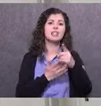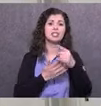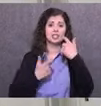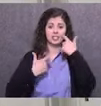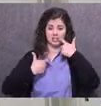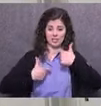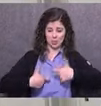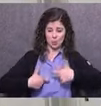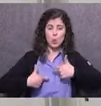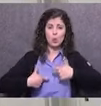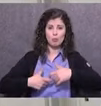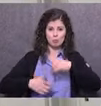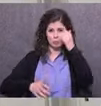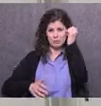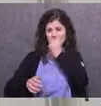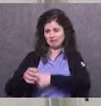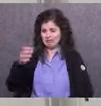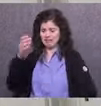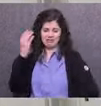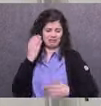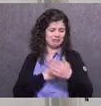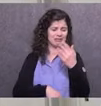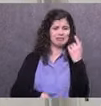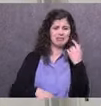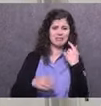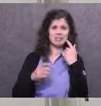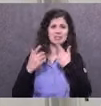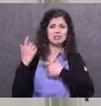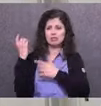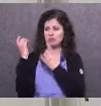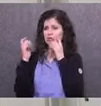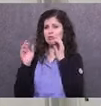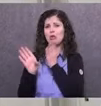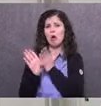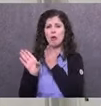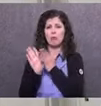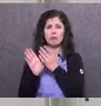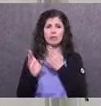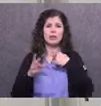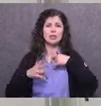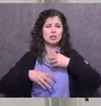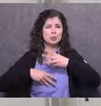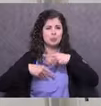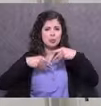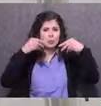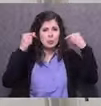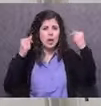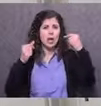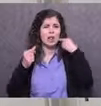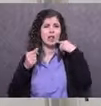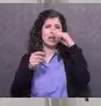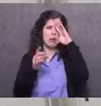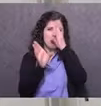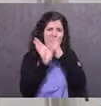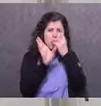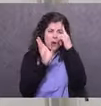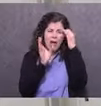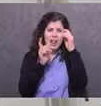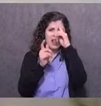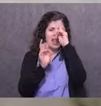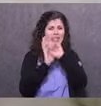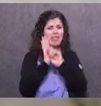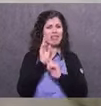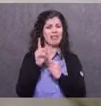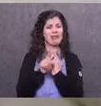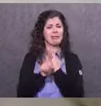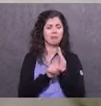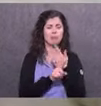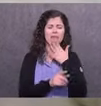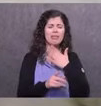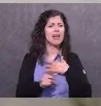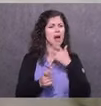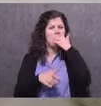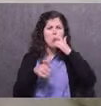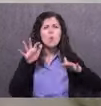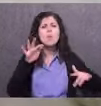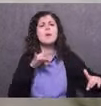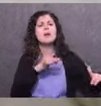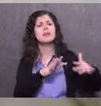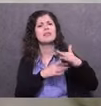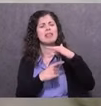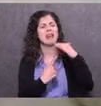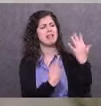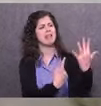físicas, morais e espirituais da humanidade inteira.